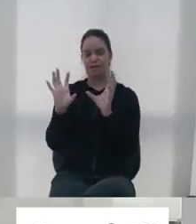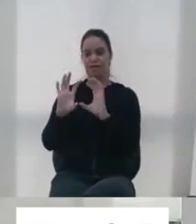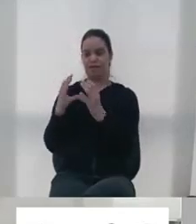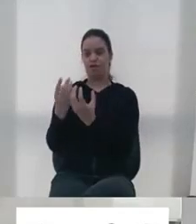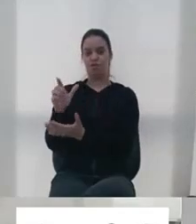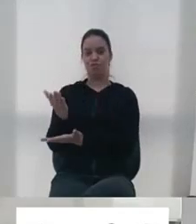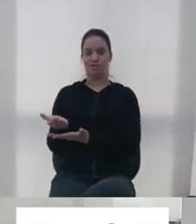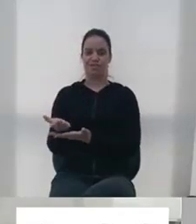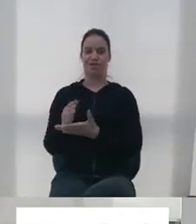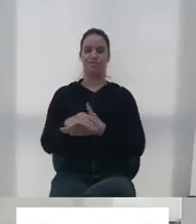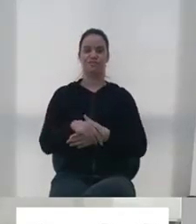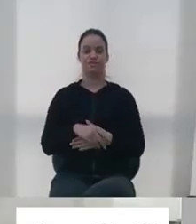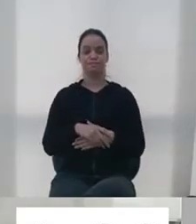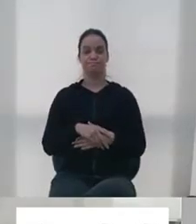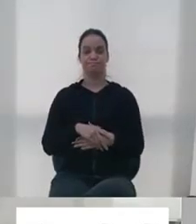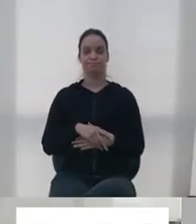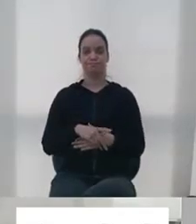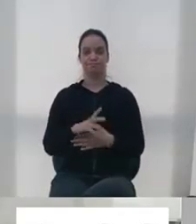sofre